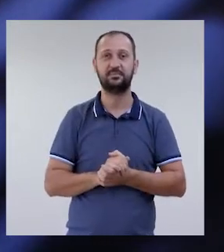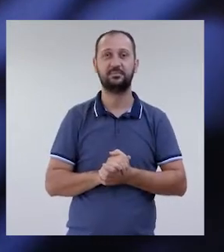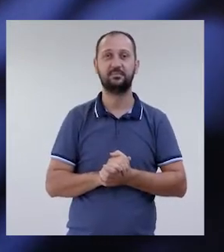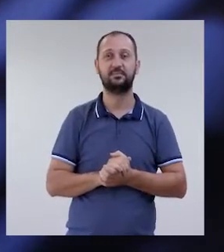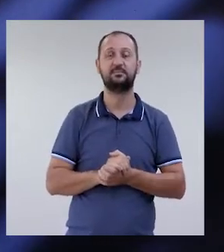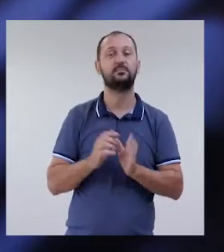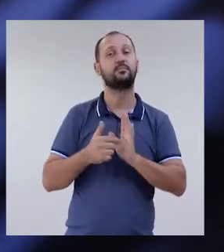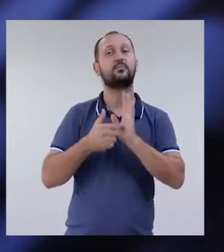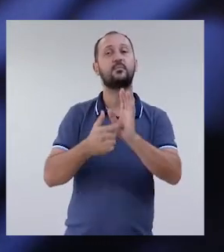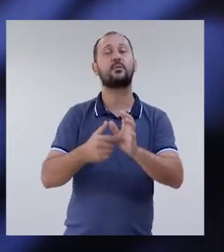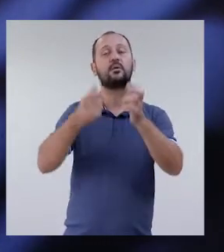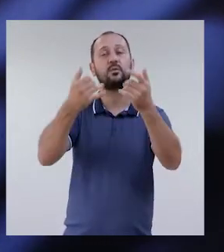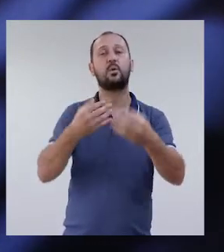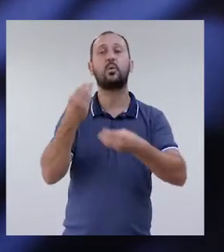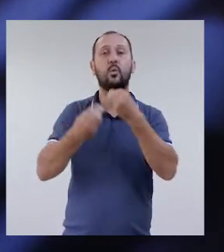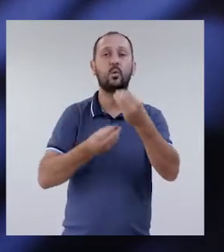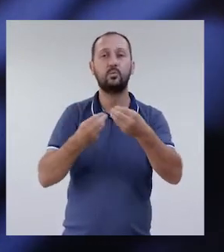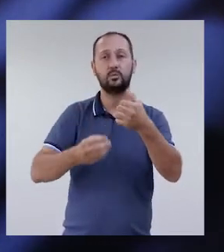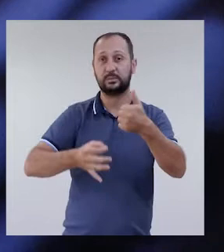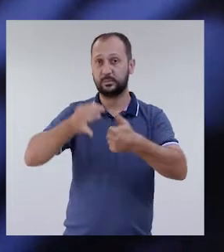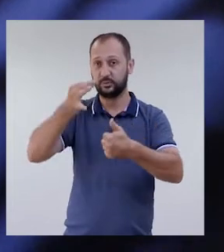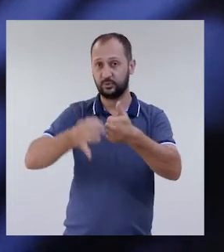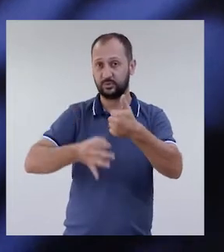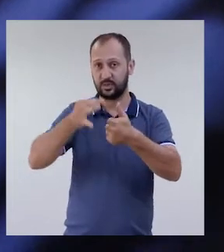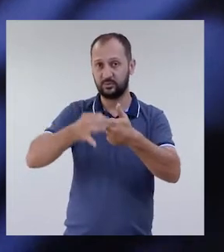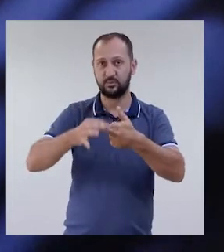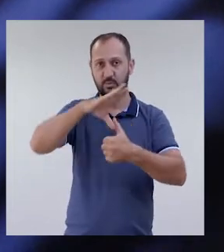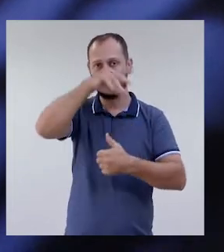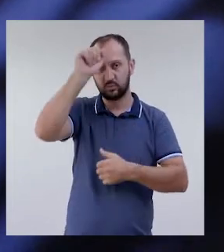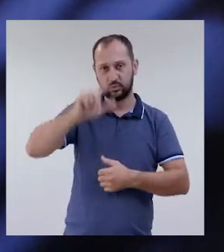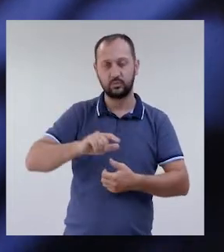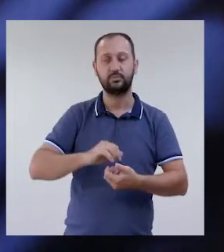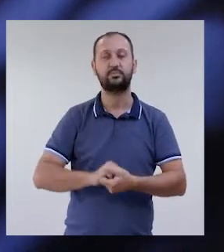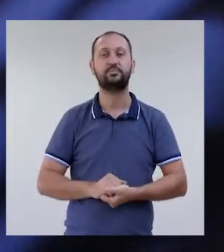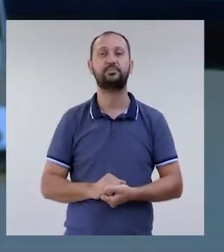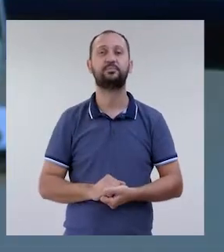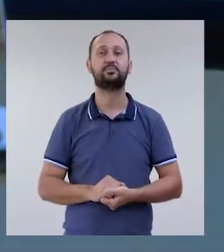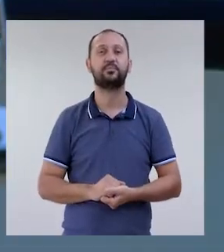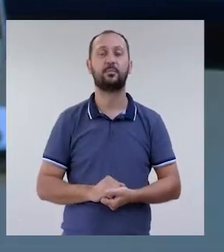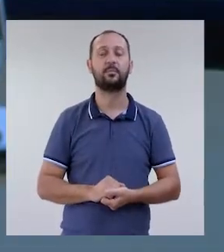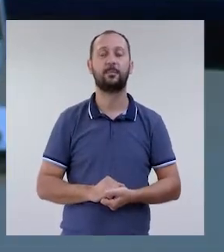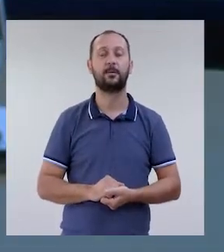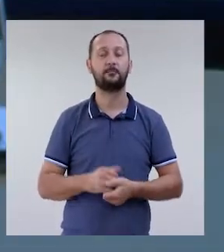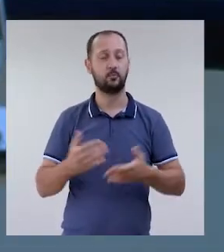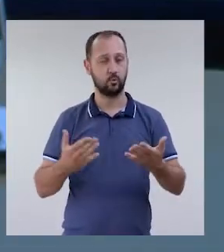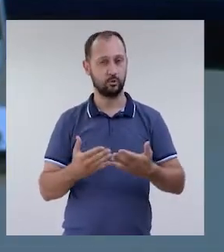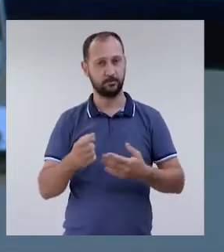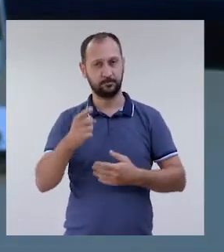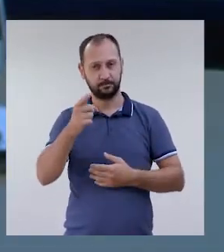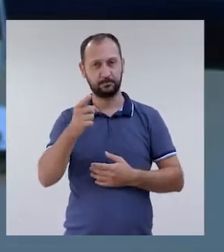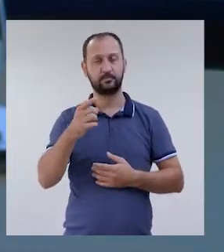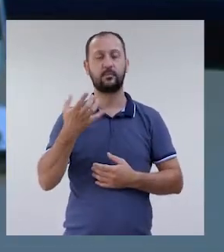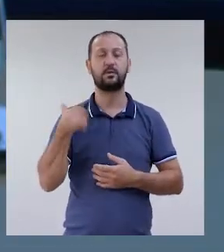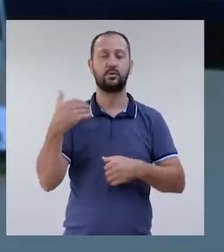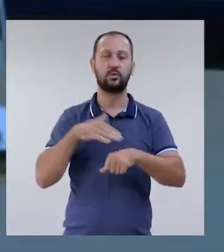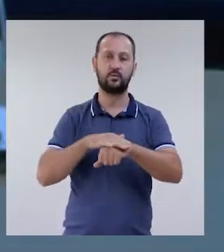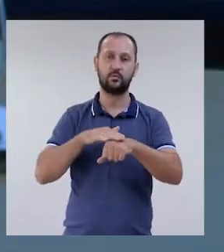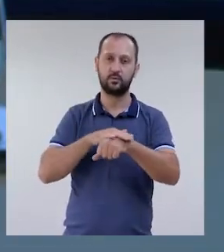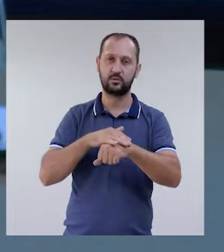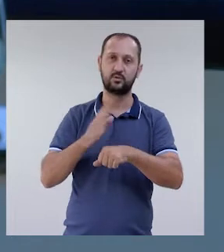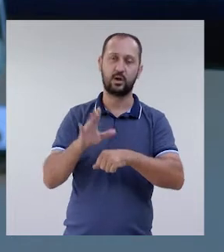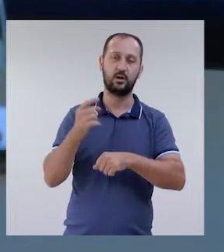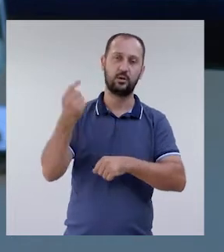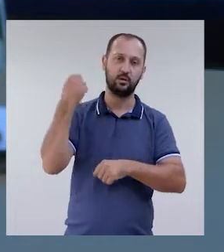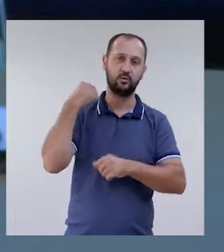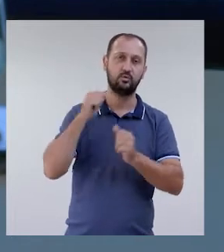vista explicando um pouco aí do funcionamento do Tribunal de Justiça do nosso estado. Então, doutor Pascoal, aí a gente